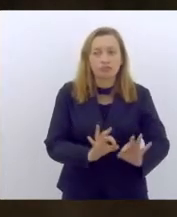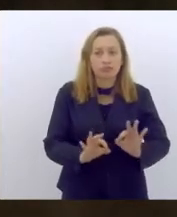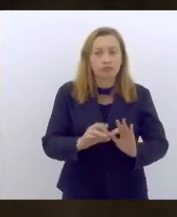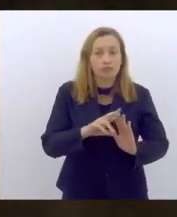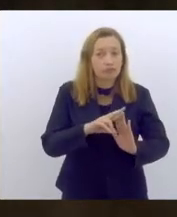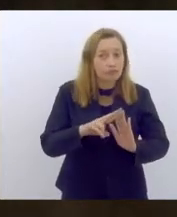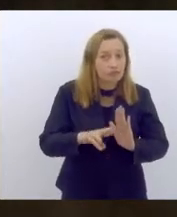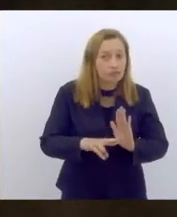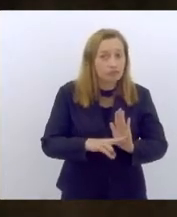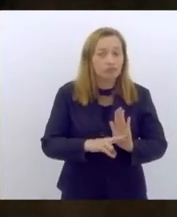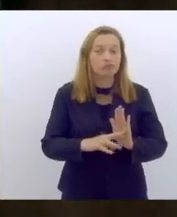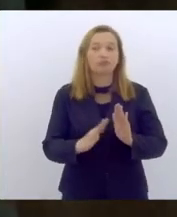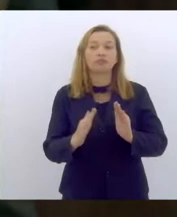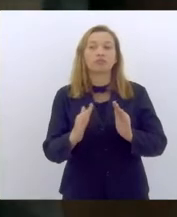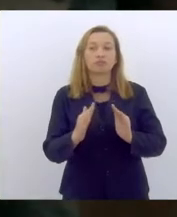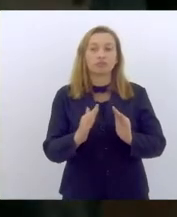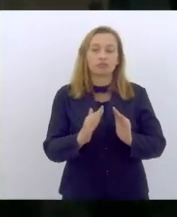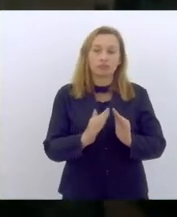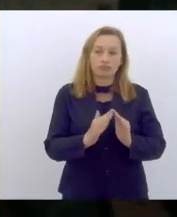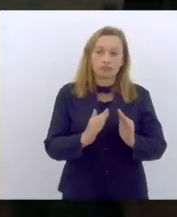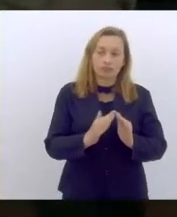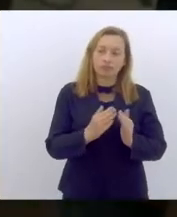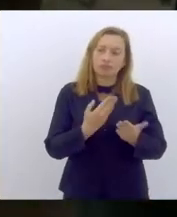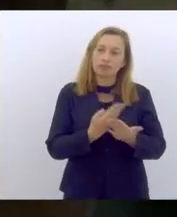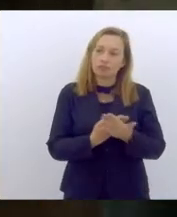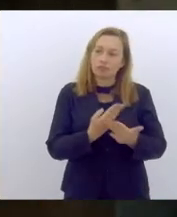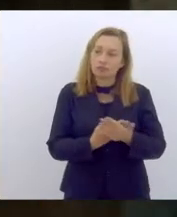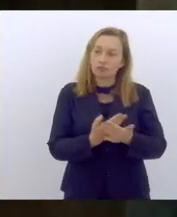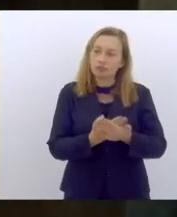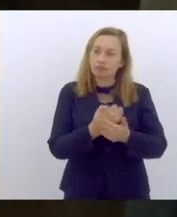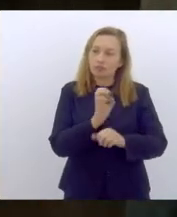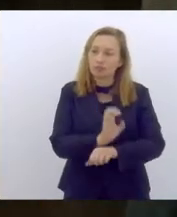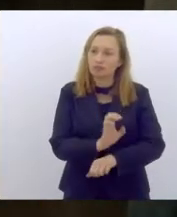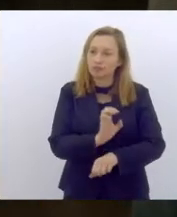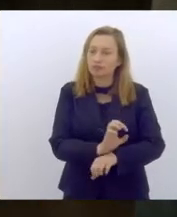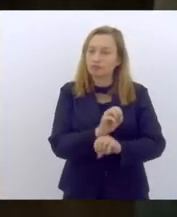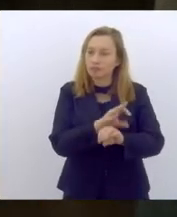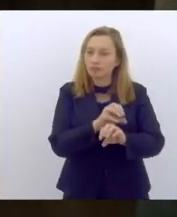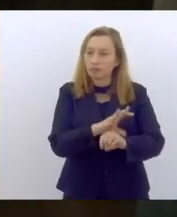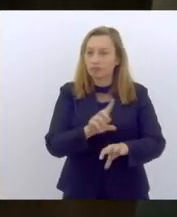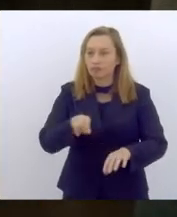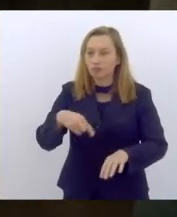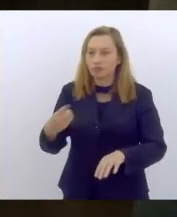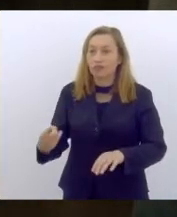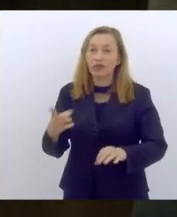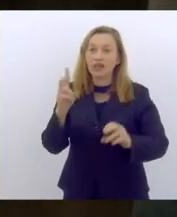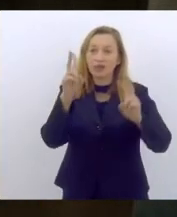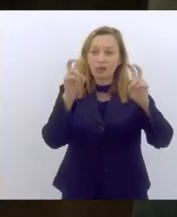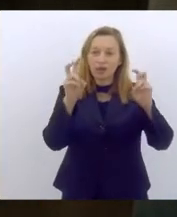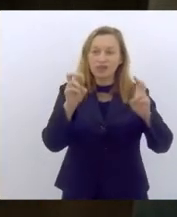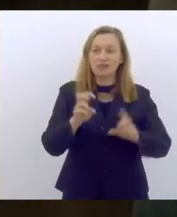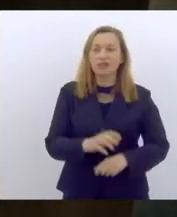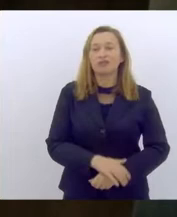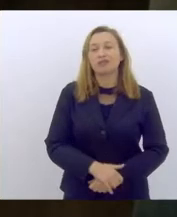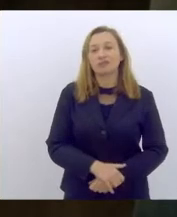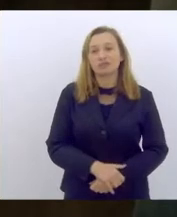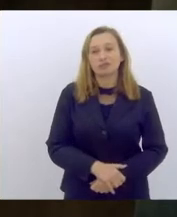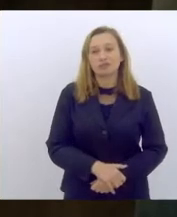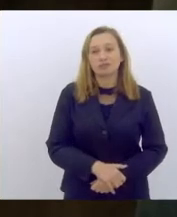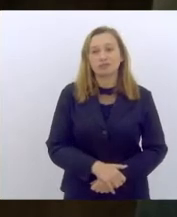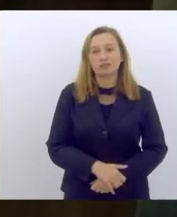interno das escolas da rede estadual de ensino da outras providências é praticamente